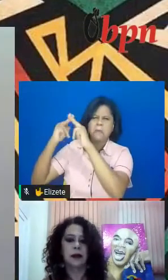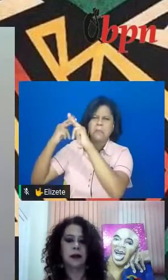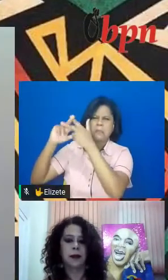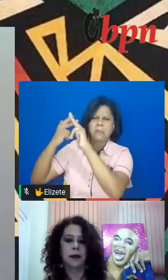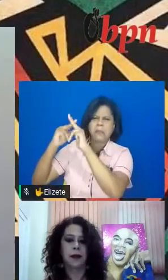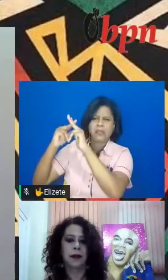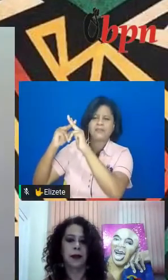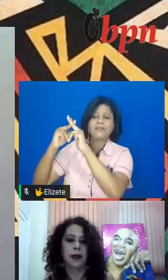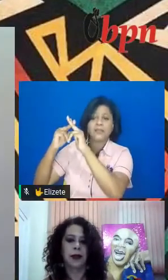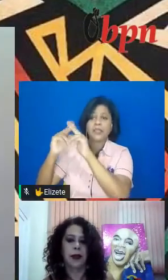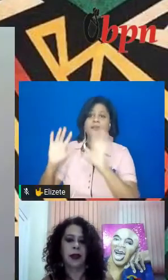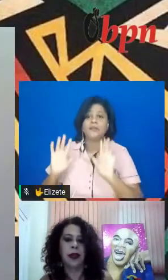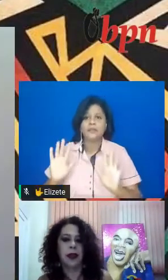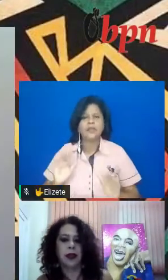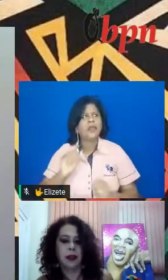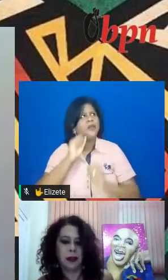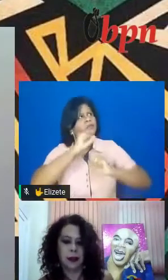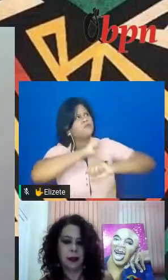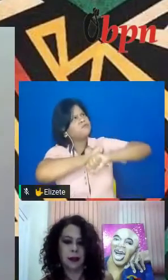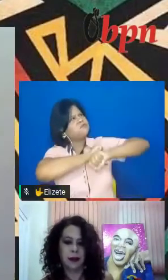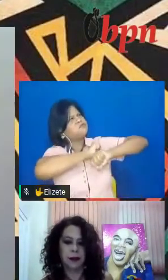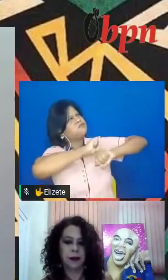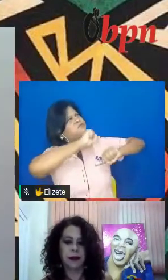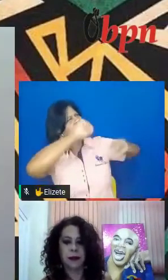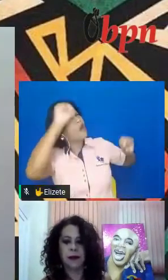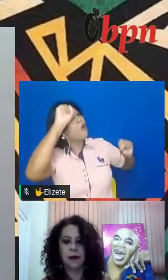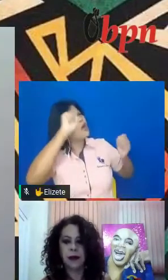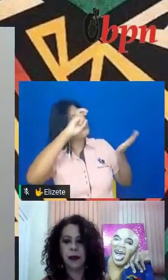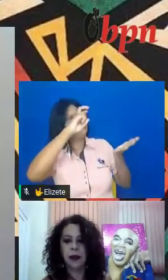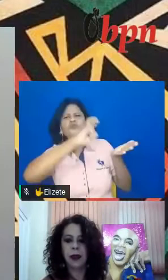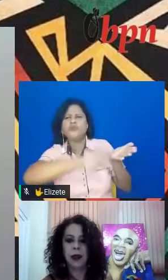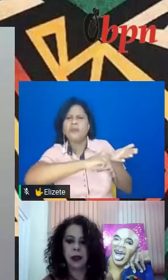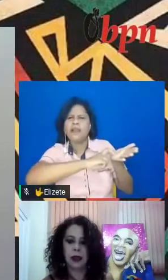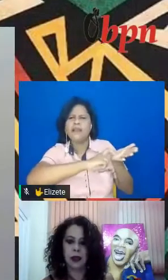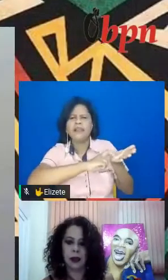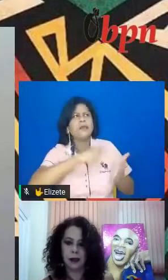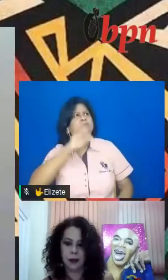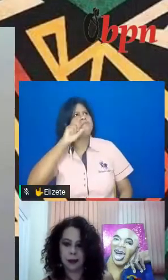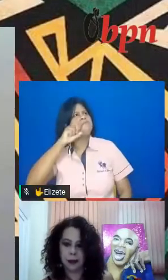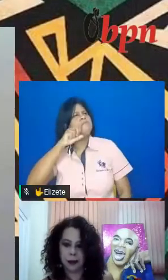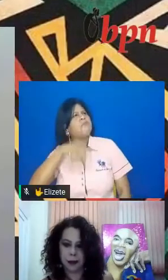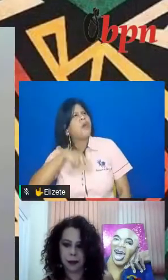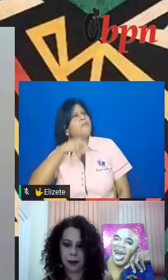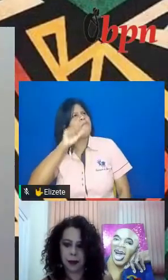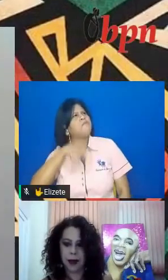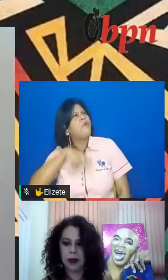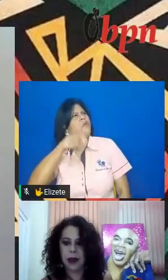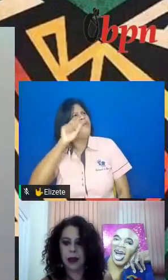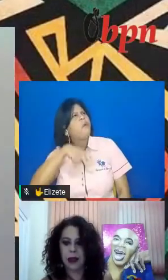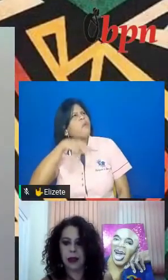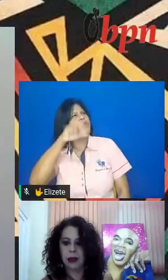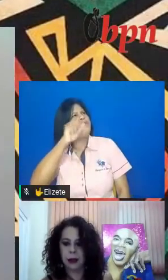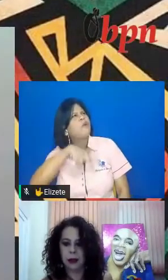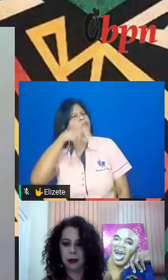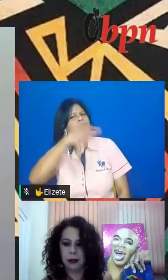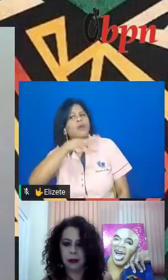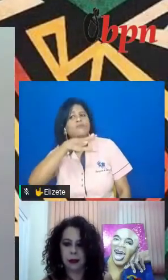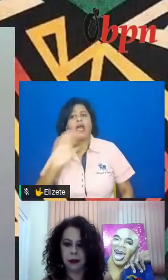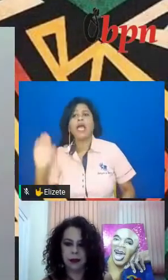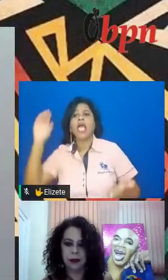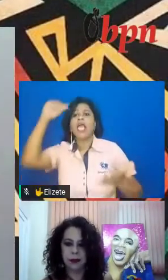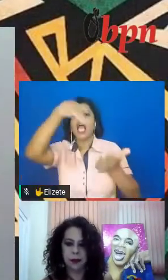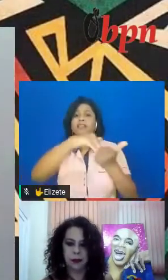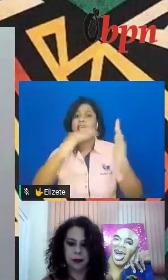de levantar no outro dia cedinho, caminhar léguas e léguas e ir na casa do amigo